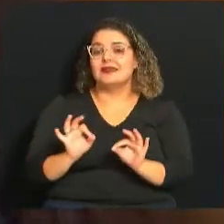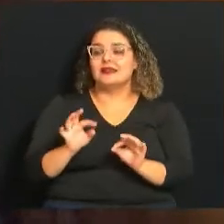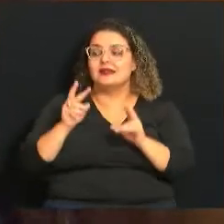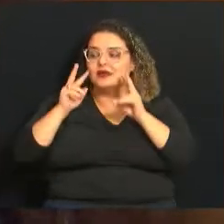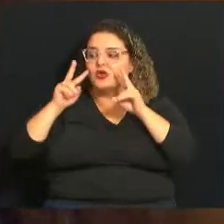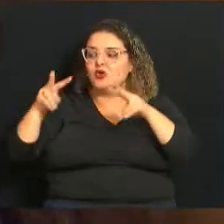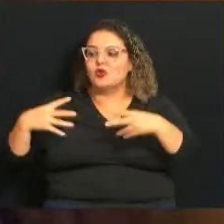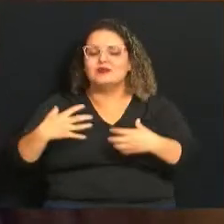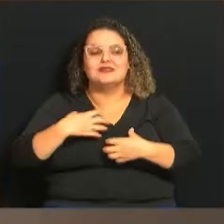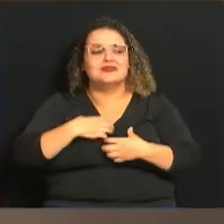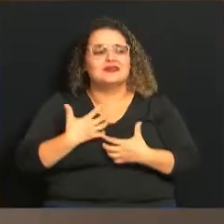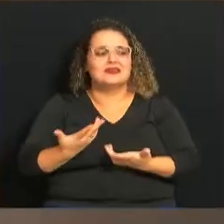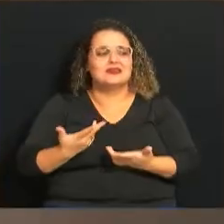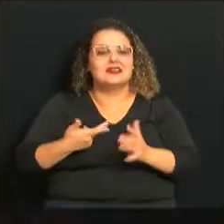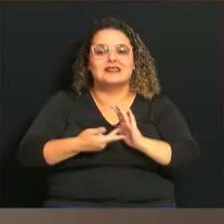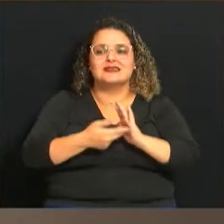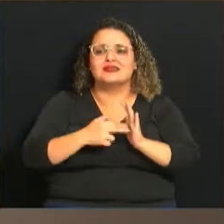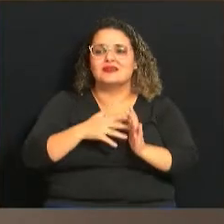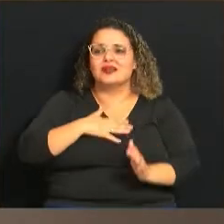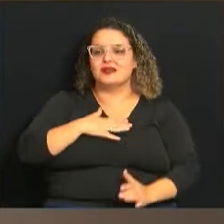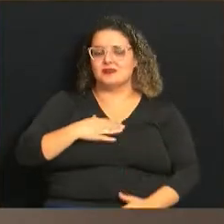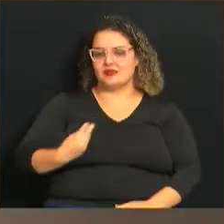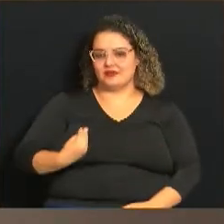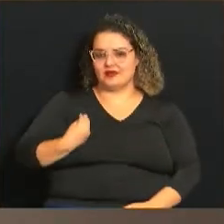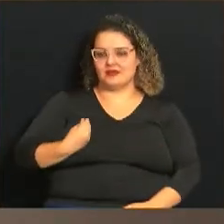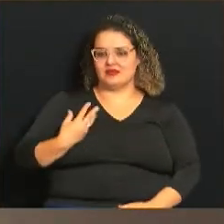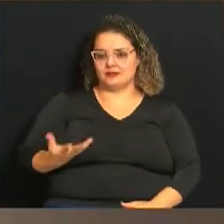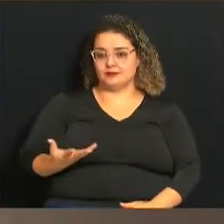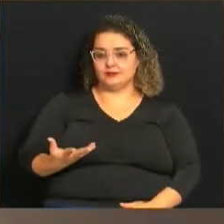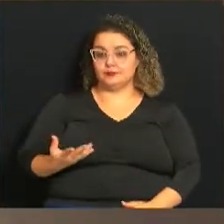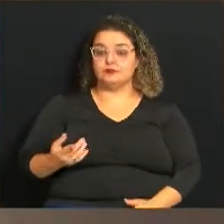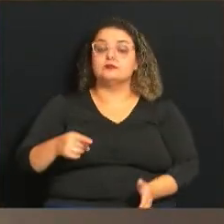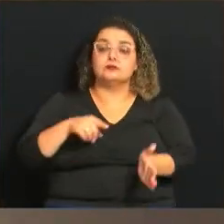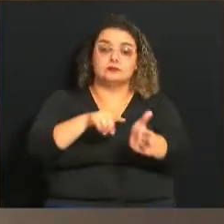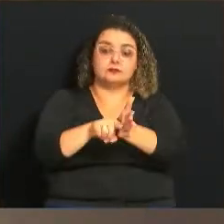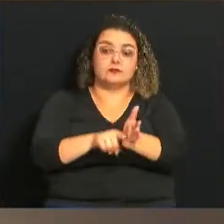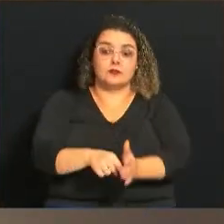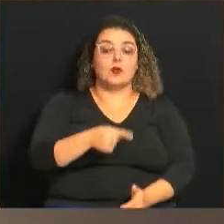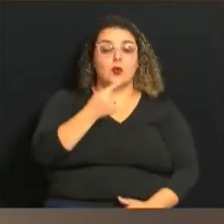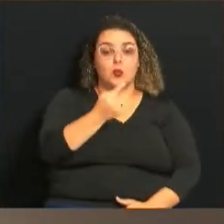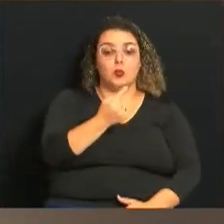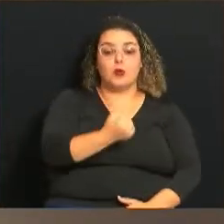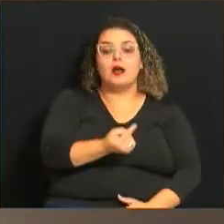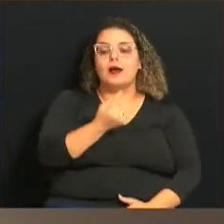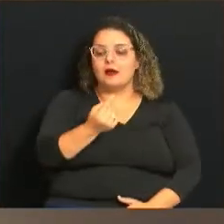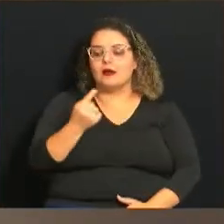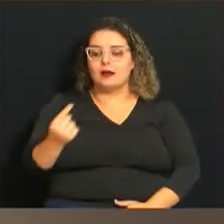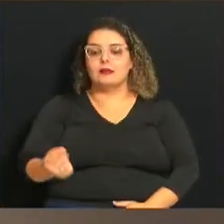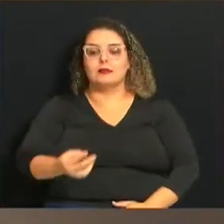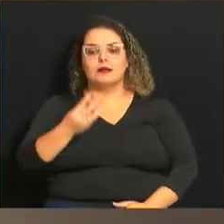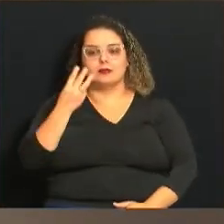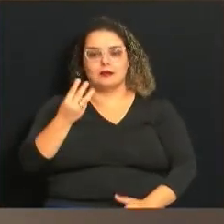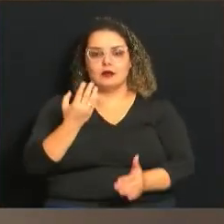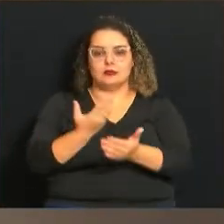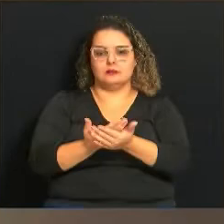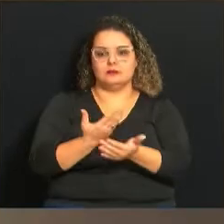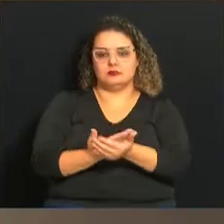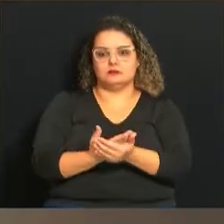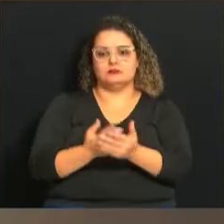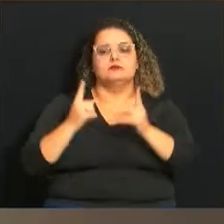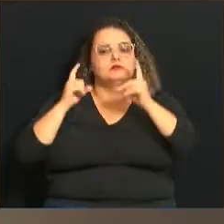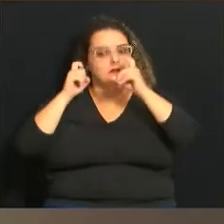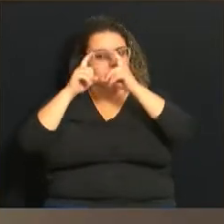que faz sentido para mim. A pesquisa apontou ainda que 1 em cada 3 estudantes afirmou ter dificuldades